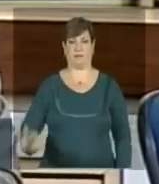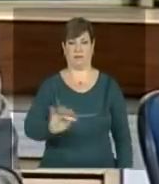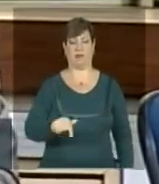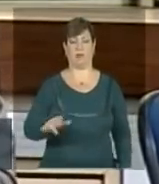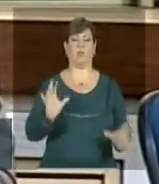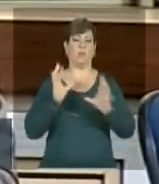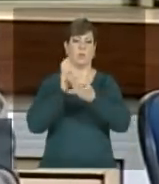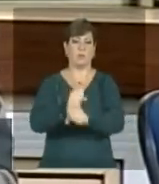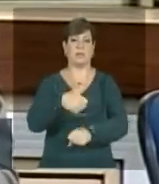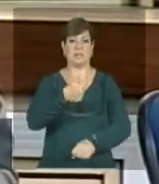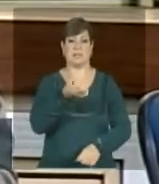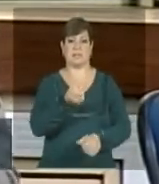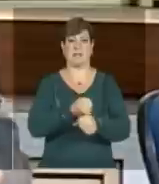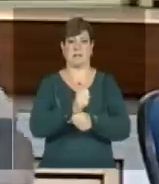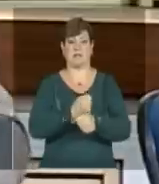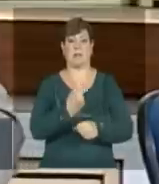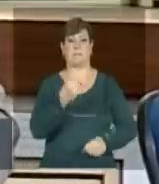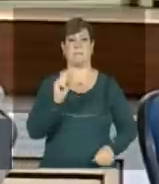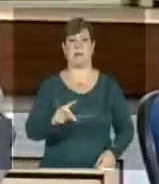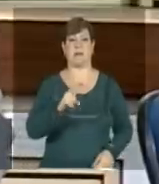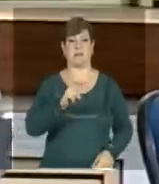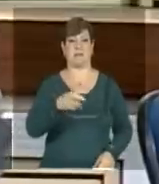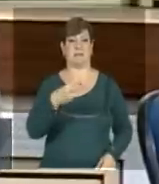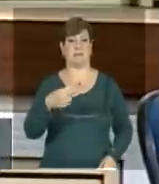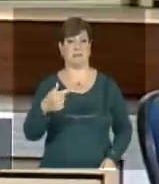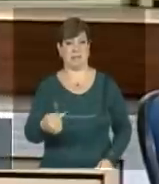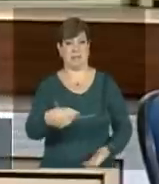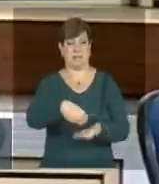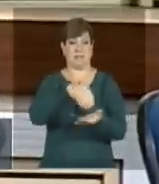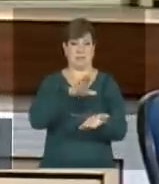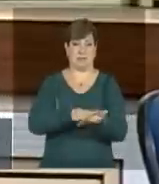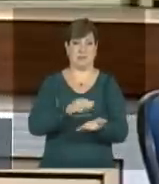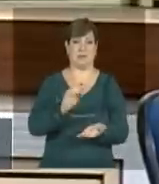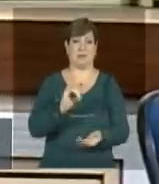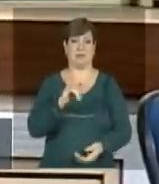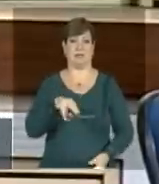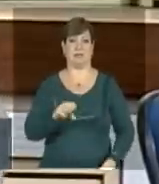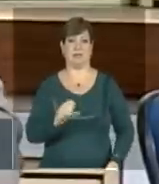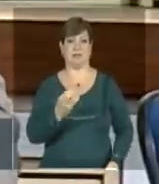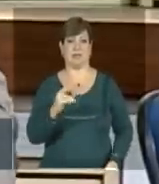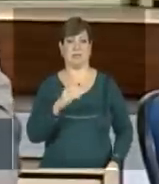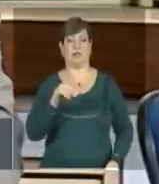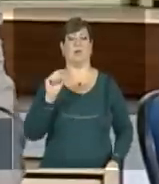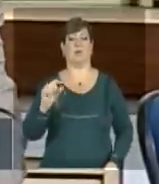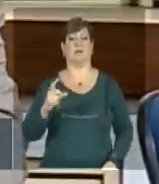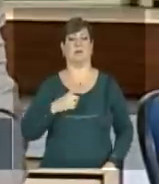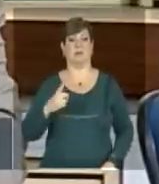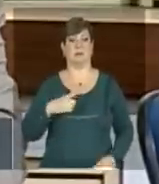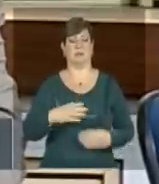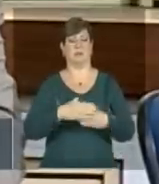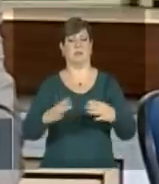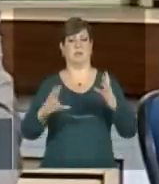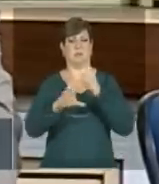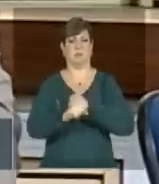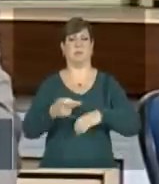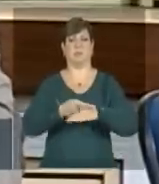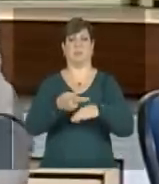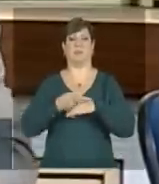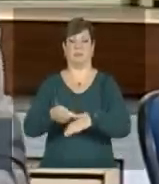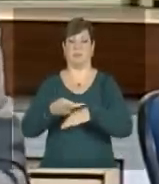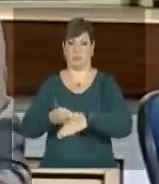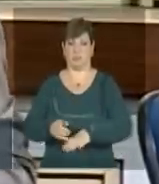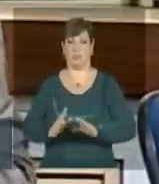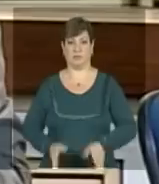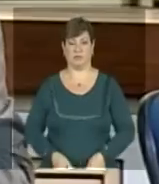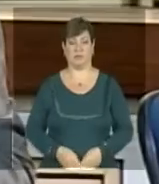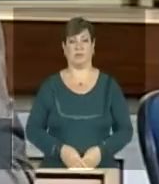contabilizadas 1.537 inscrições, com 321 iniciativas premiadas. É